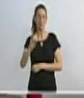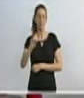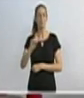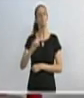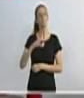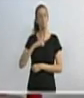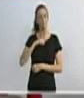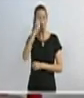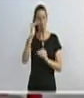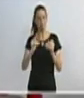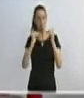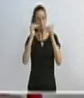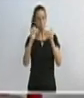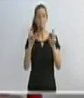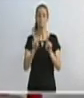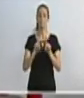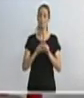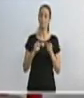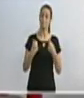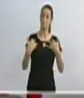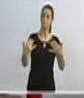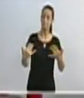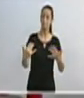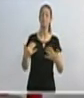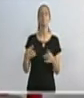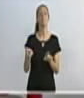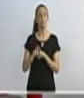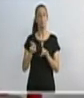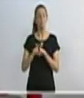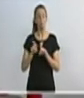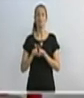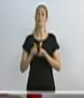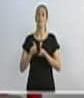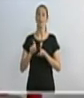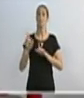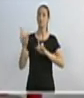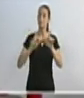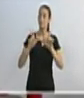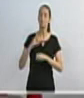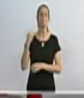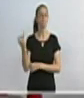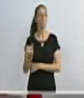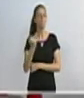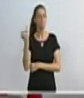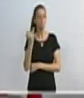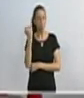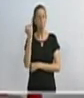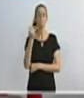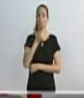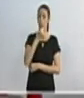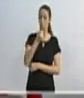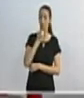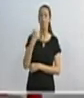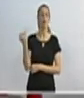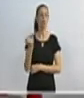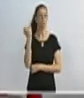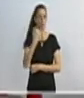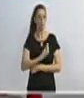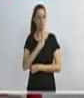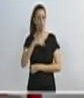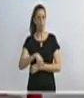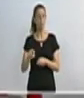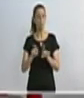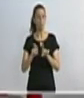aqui presentes, o público aqui presente, a imprensa sempre tão importante e necessária nesses eventos. E é através